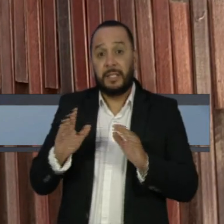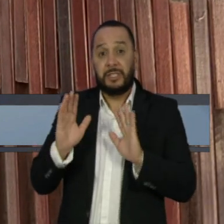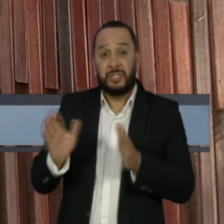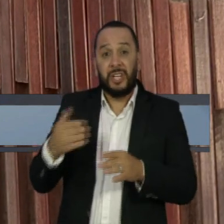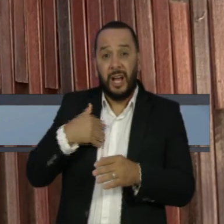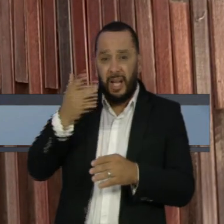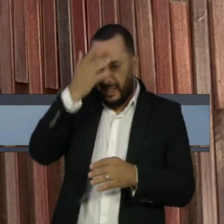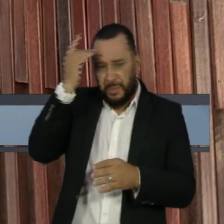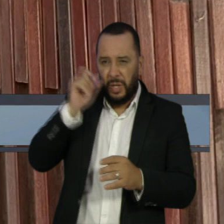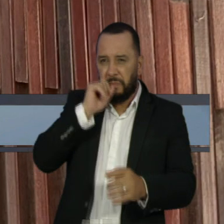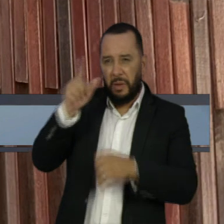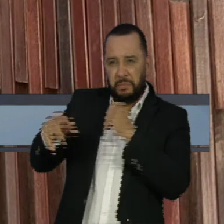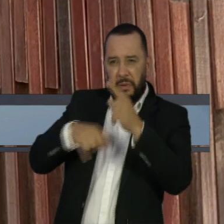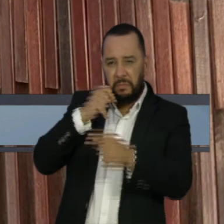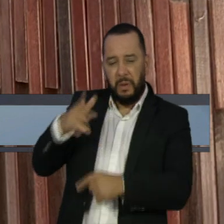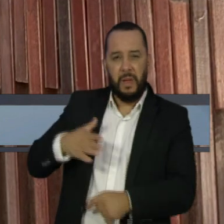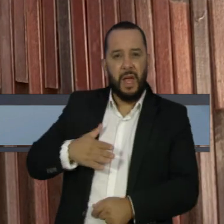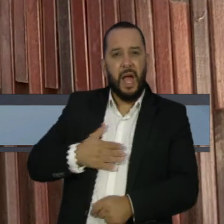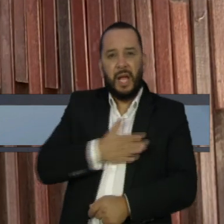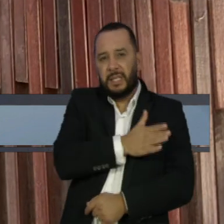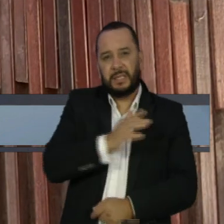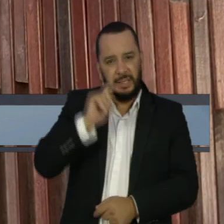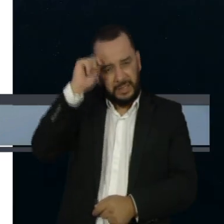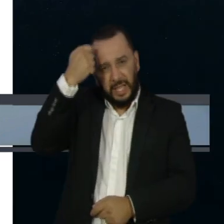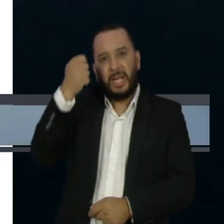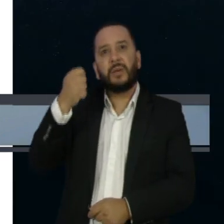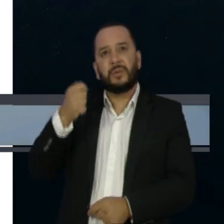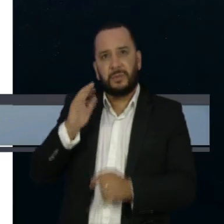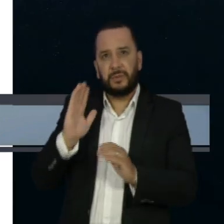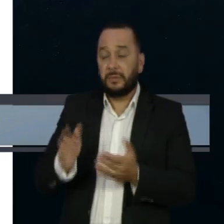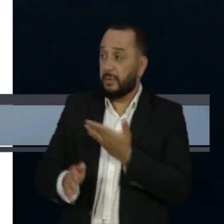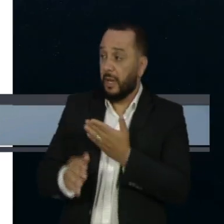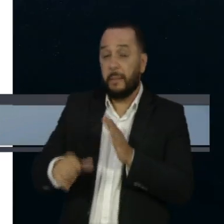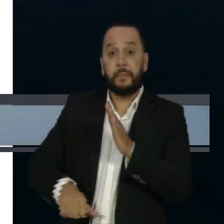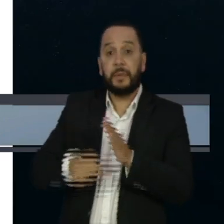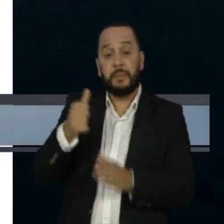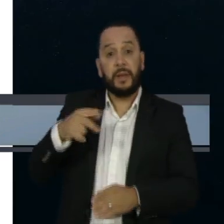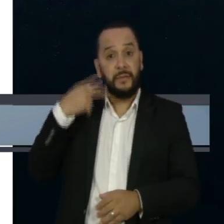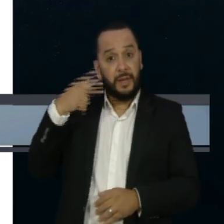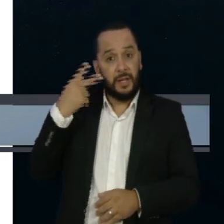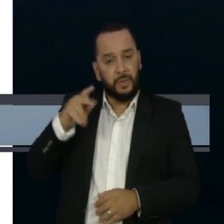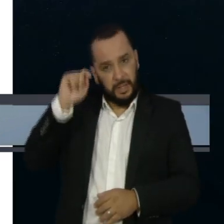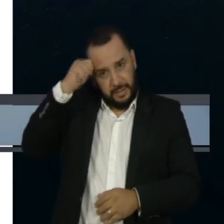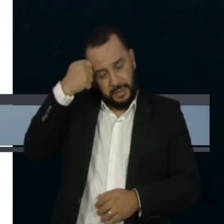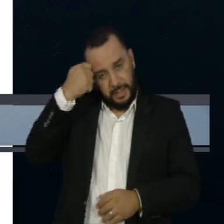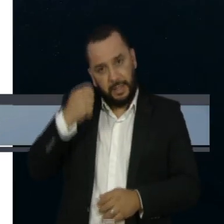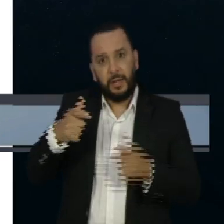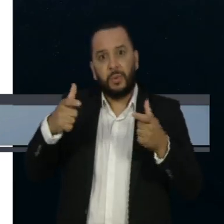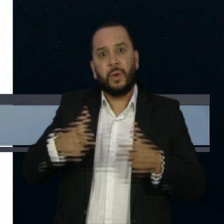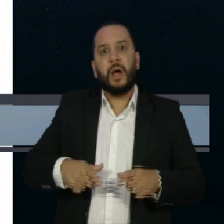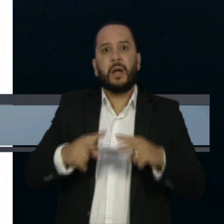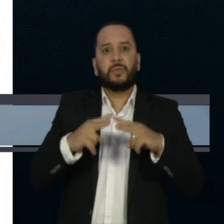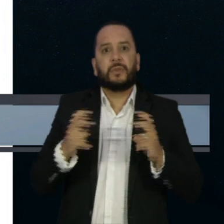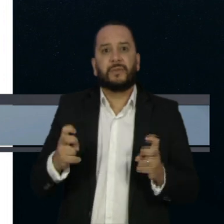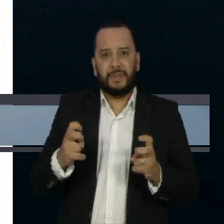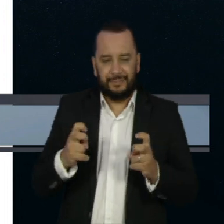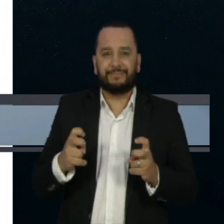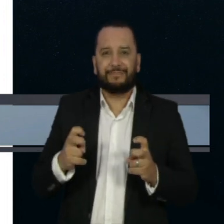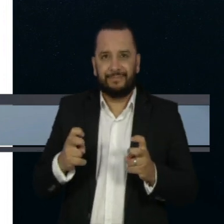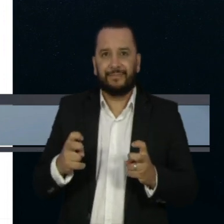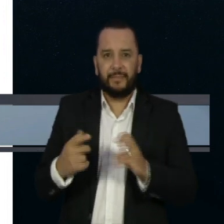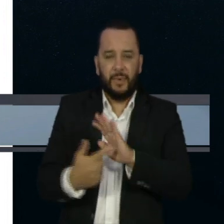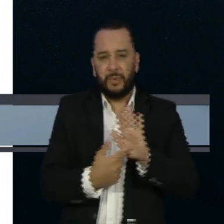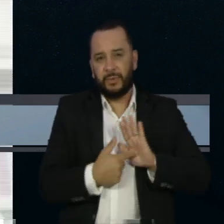imagens obscenas e racistas durante um seminário online já a primeira vereadora negra de Joinville no norte do estado